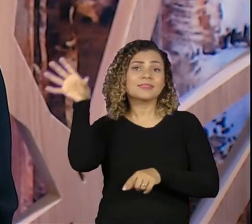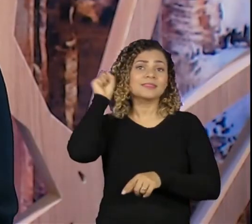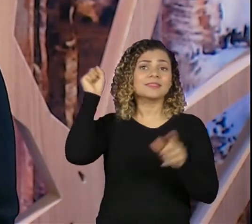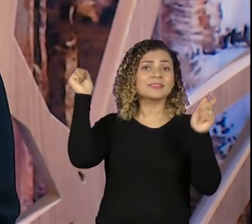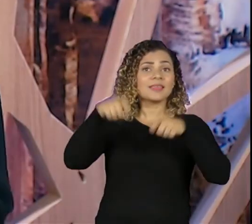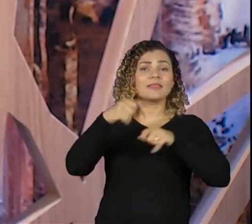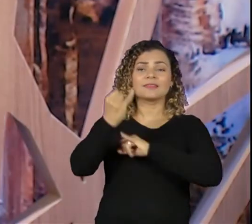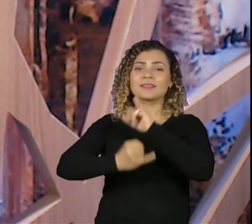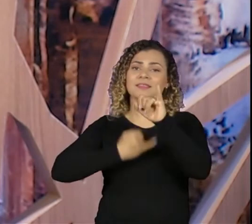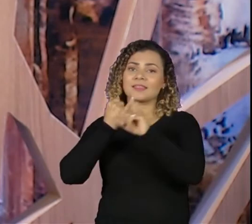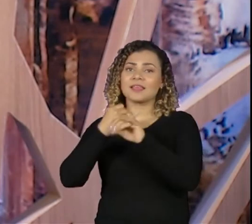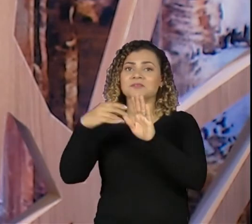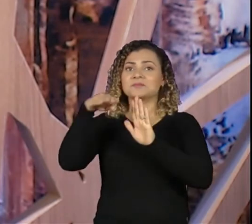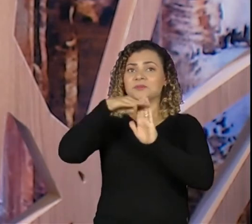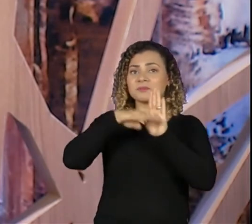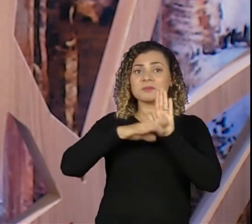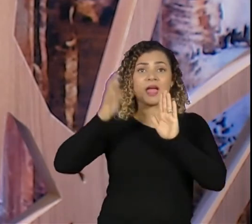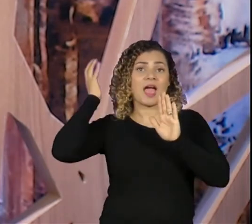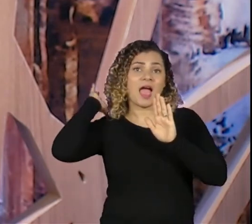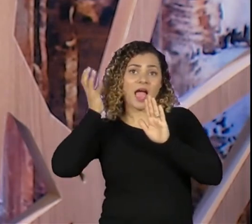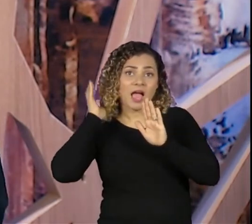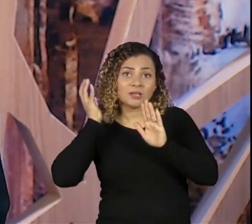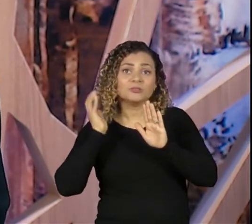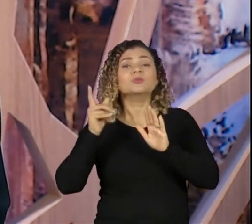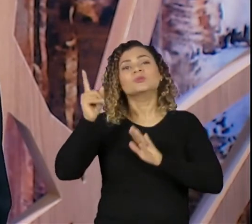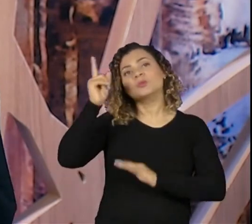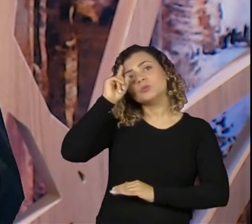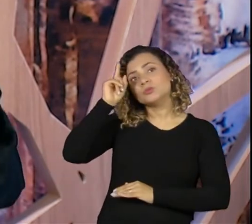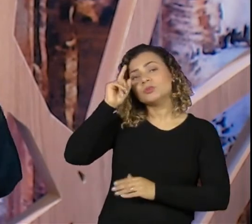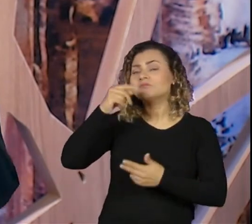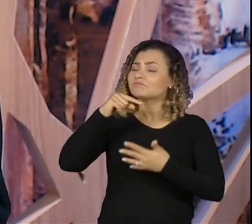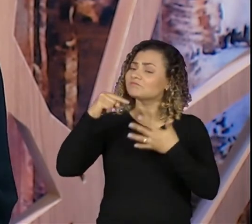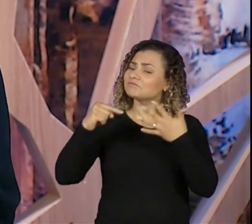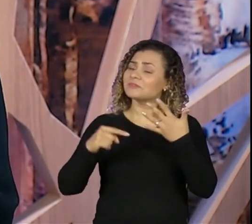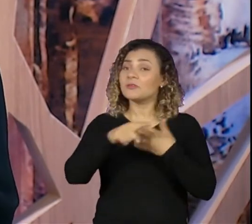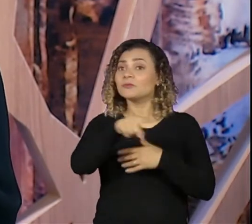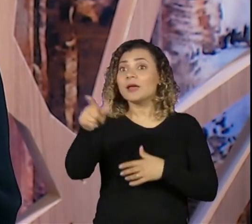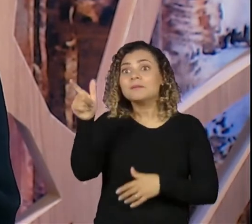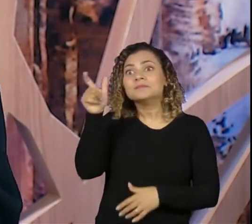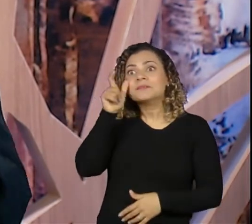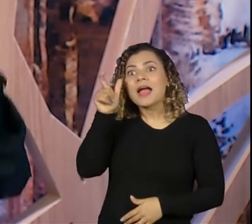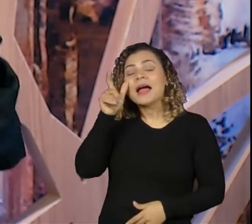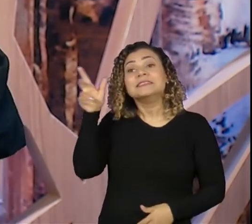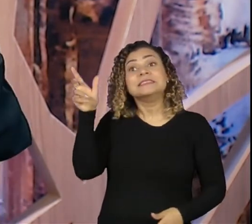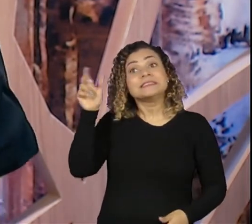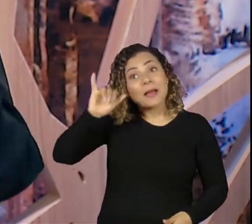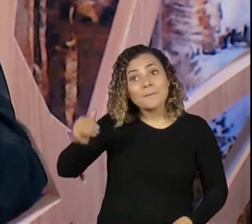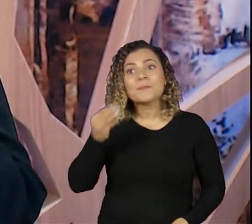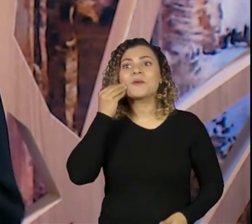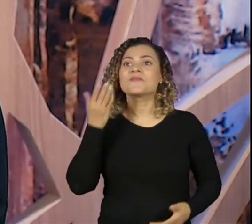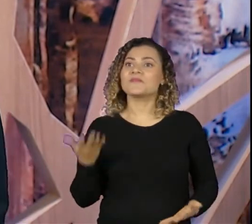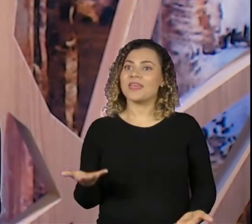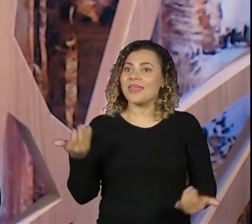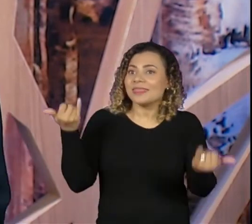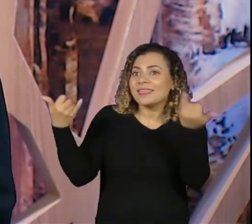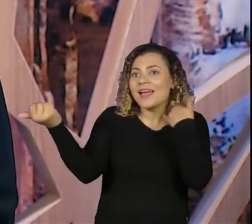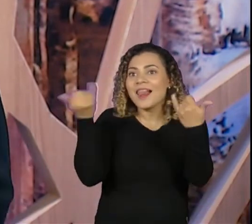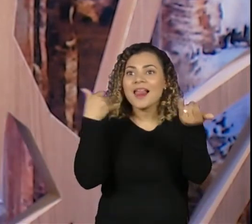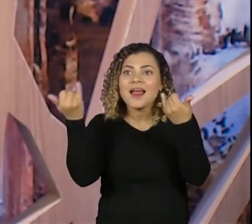vocês conseguem me escutar em 2 podcasts. No Pretoteca, que eu apresento com a Cíntia Martins. No A Quantas Anda, que é outro produto também